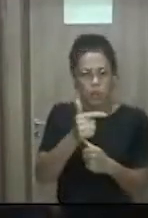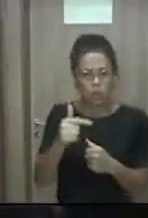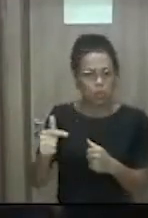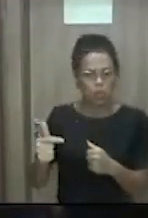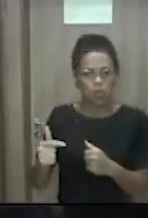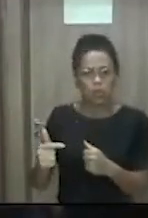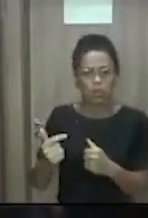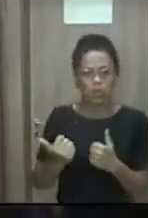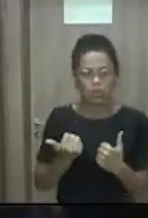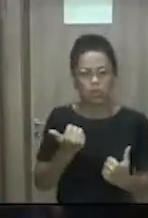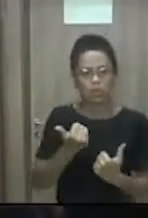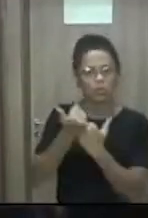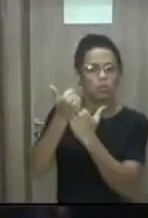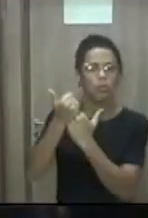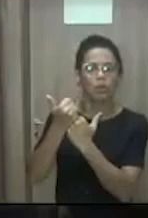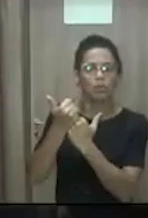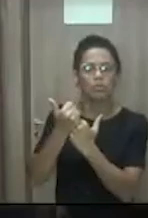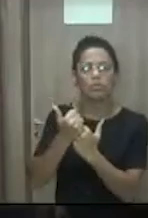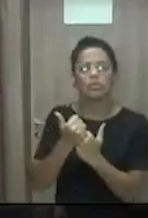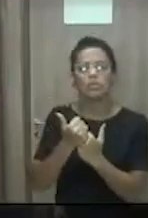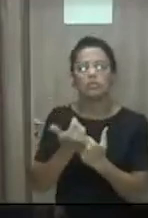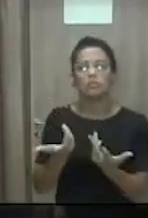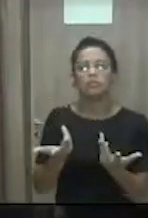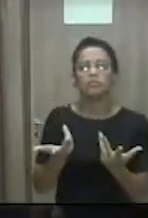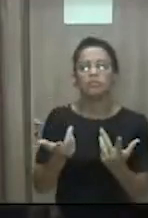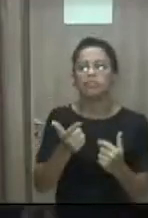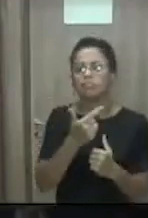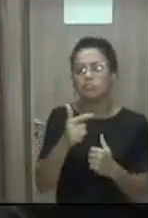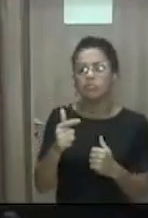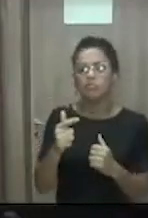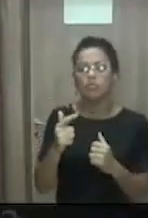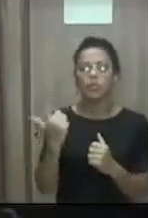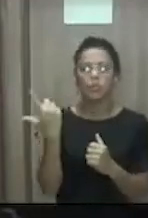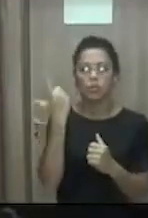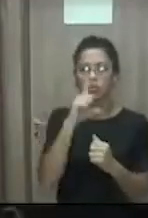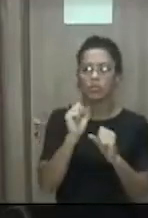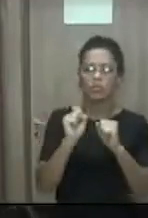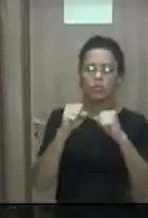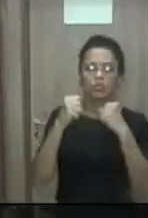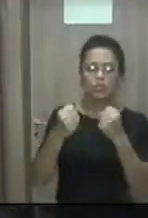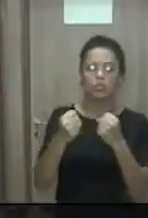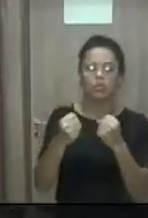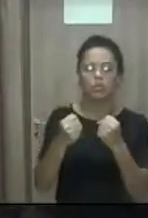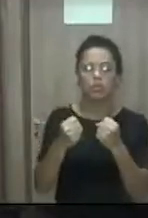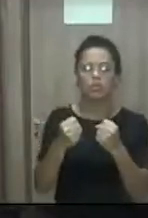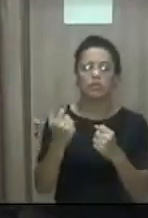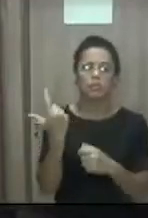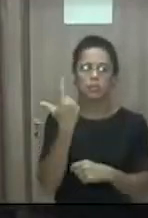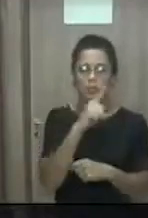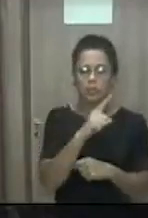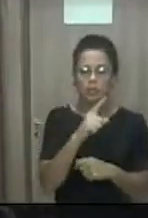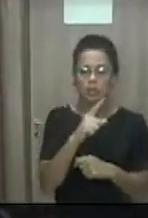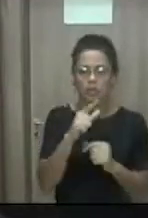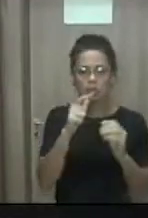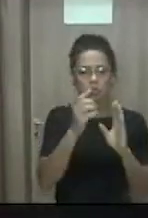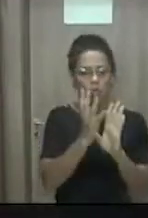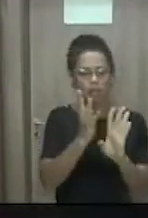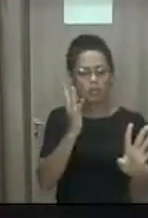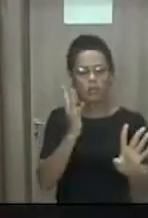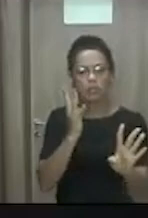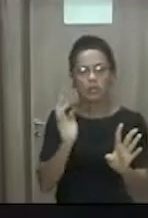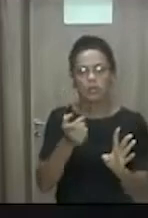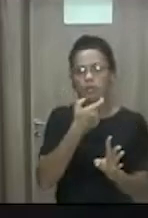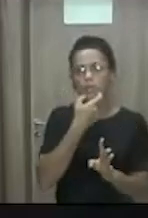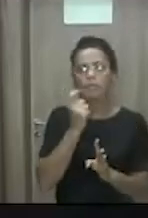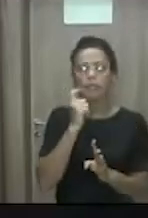suporte físico, humano, de equipe, de força de trabalho para dar conta desse... Imagine que não é só fila da prótese no município,